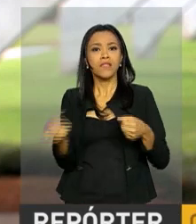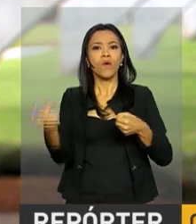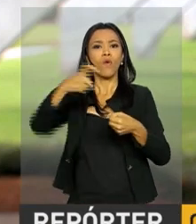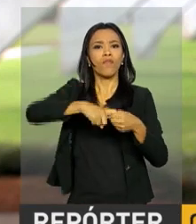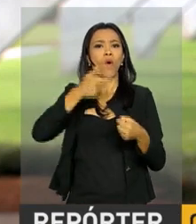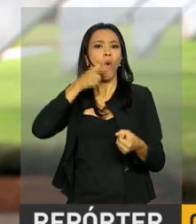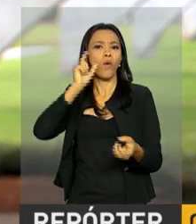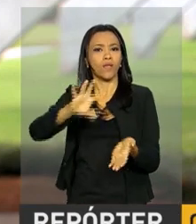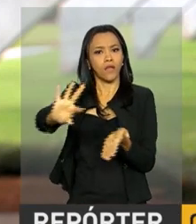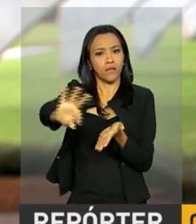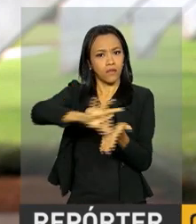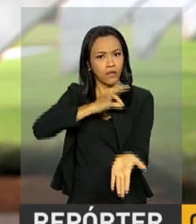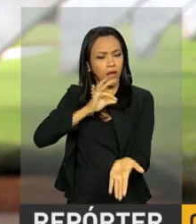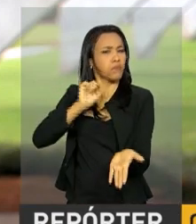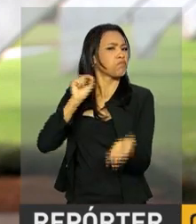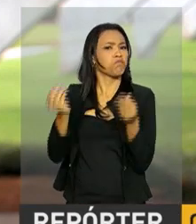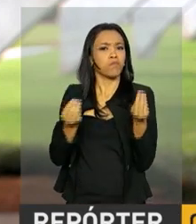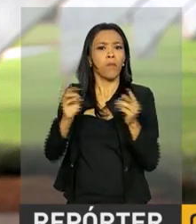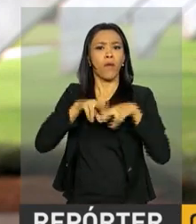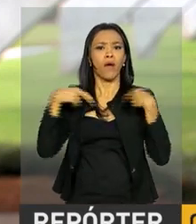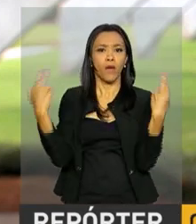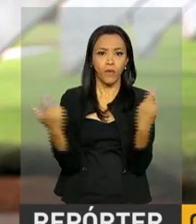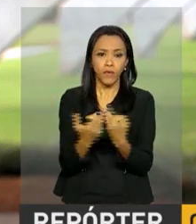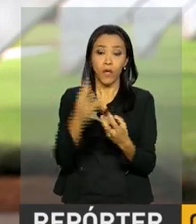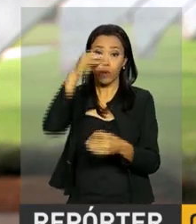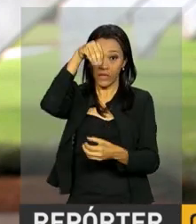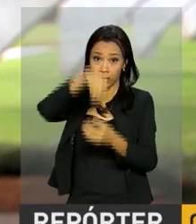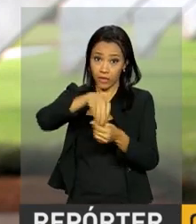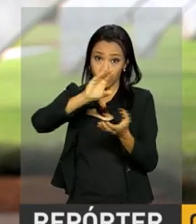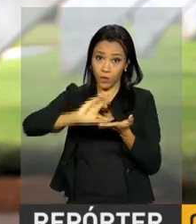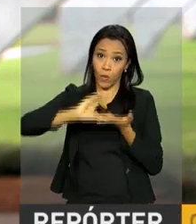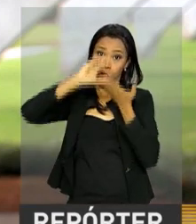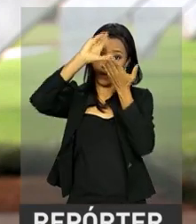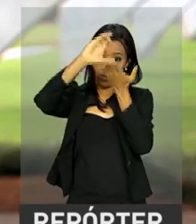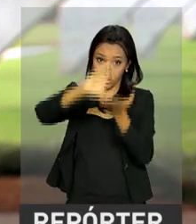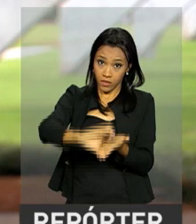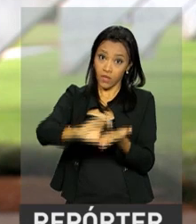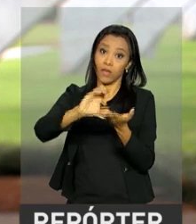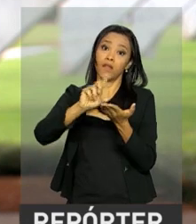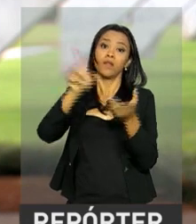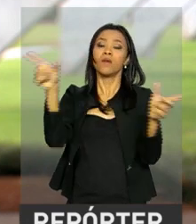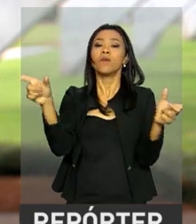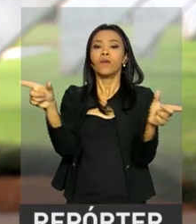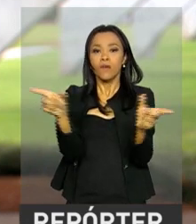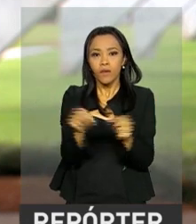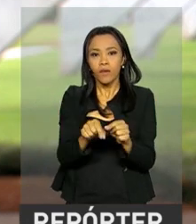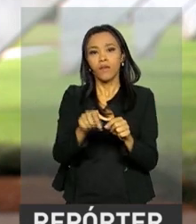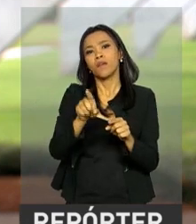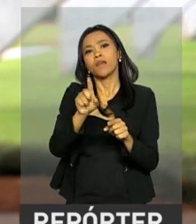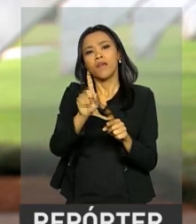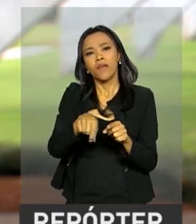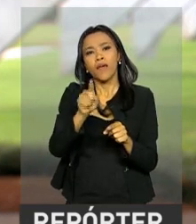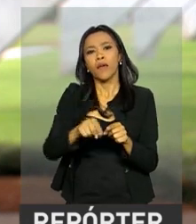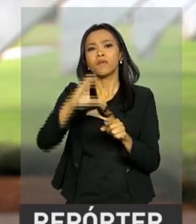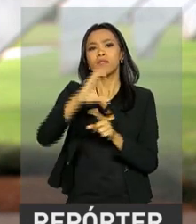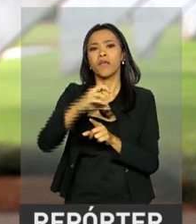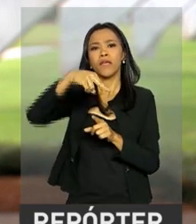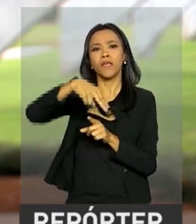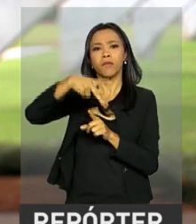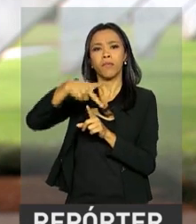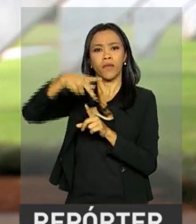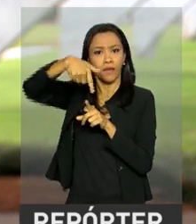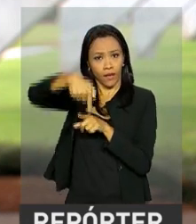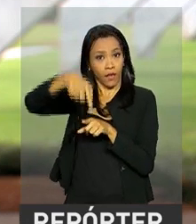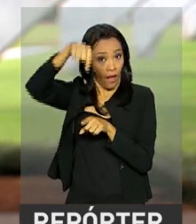assinado ontem durante uma reunião na sede do Conselho Nacional de Desenvolvimento Científico e Tecnológico, CNPq,